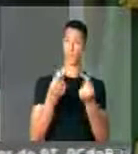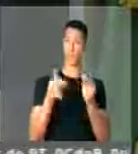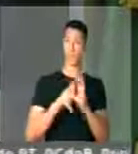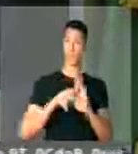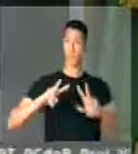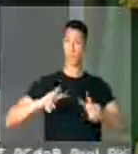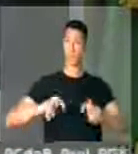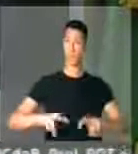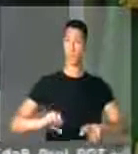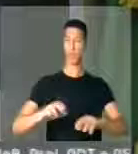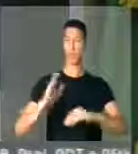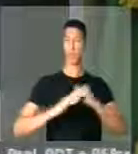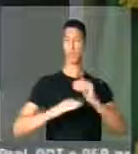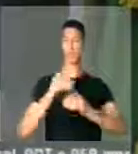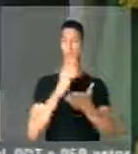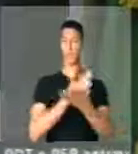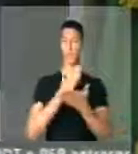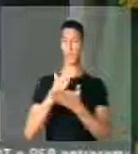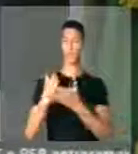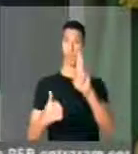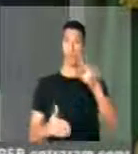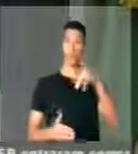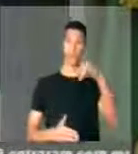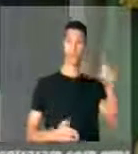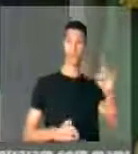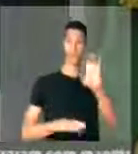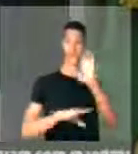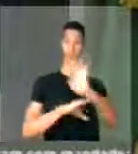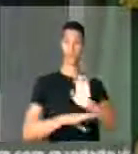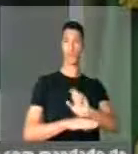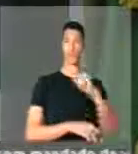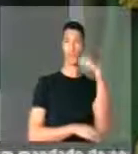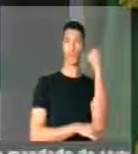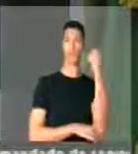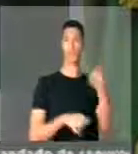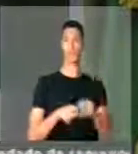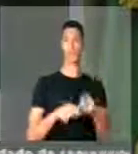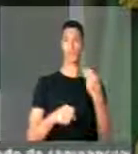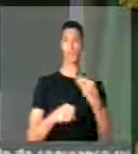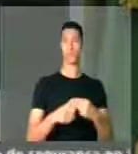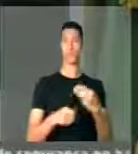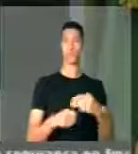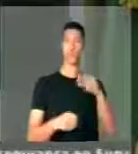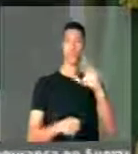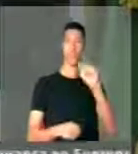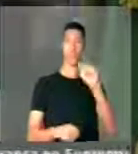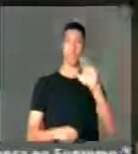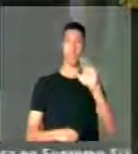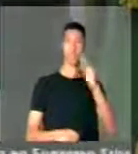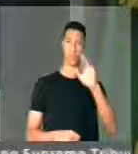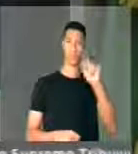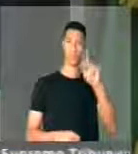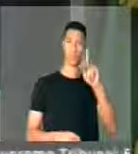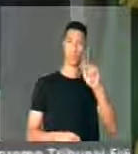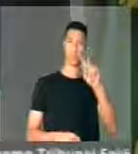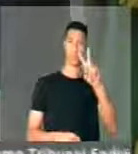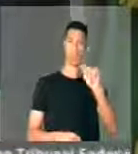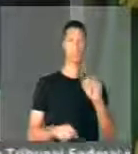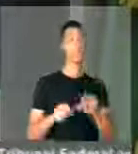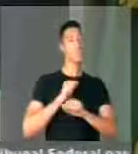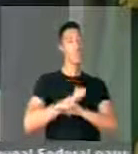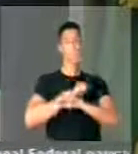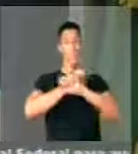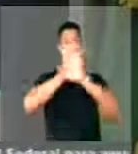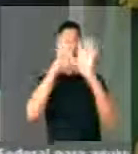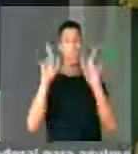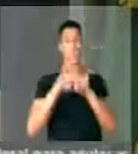da exploração a ser dividido entre a União, o Estado do Rio Grande do Sul e o município de Caçapava do Sul. Quero deixar aqui